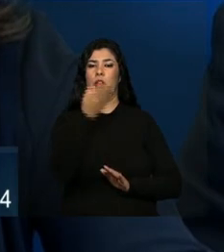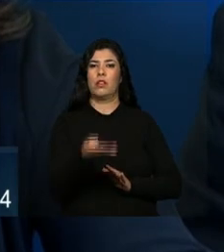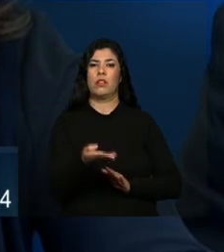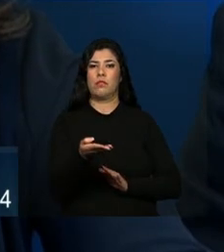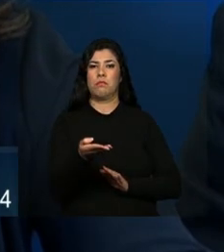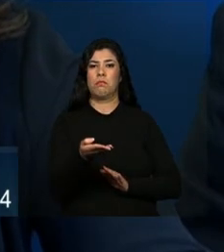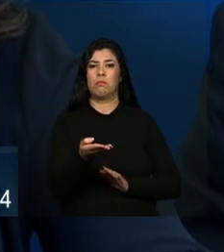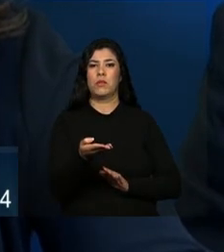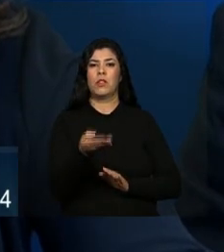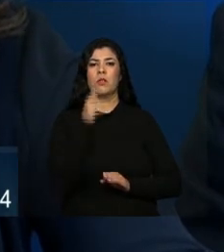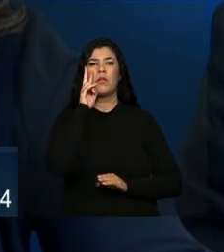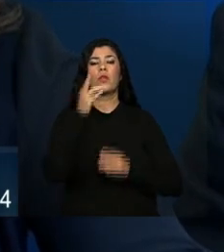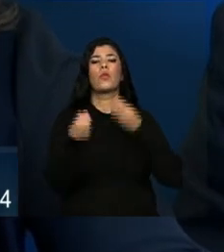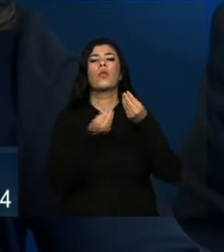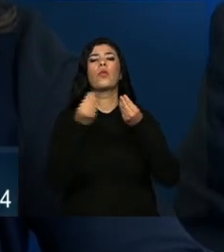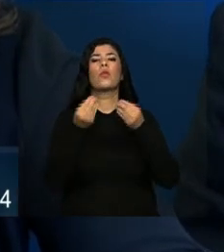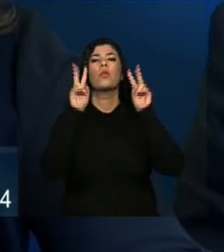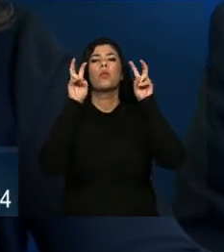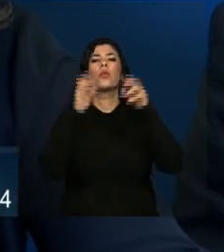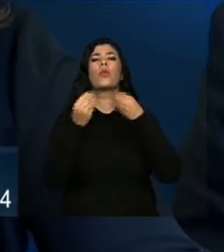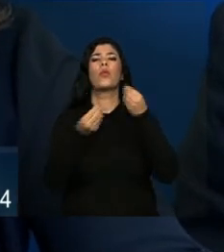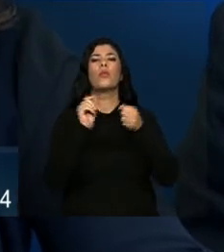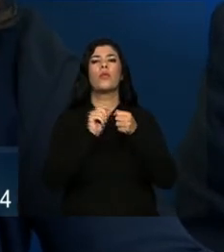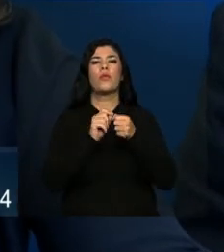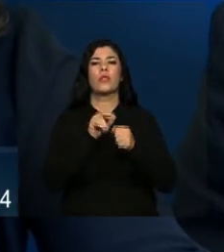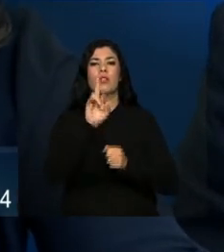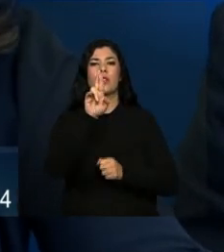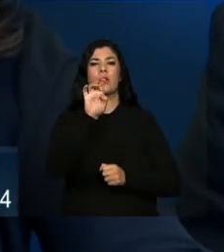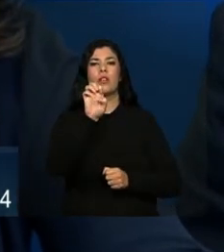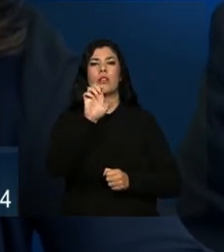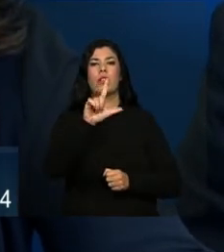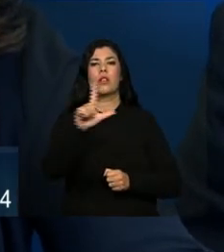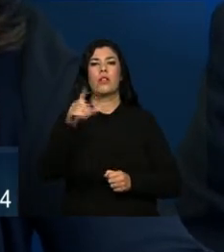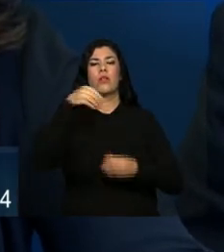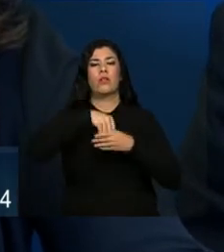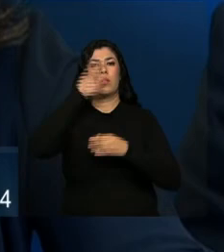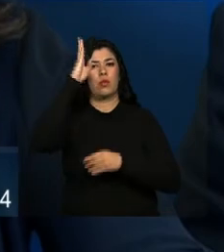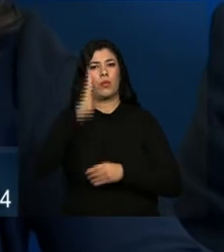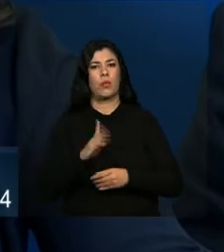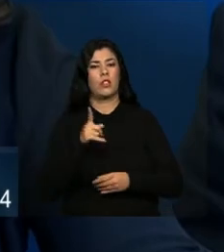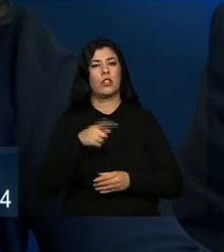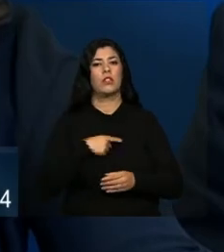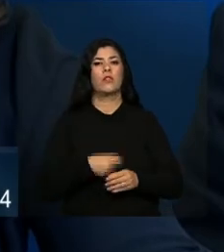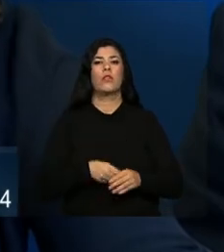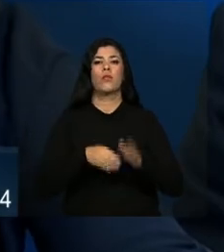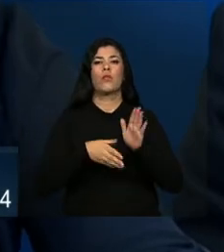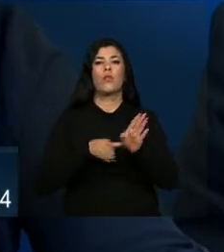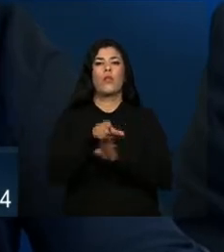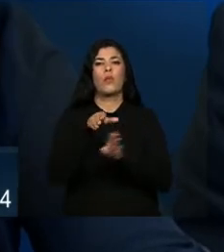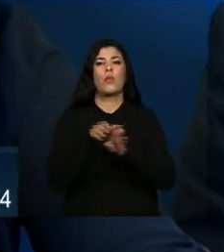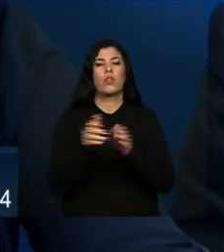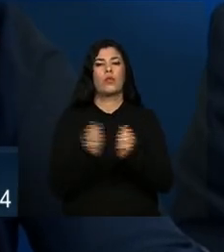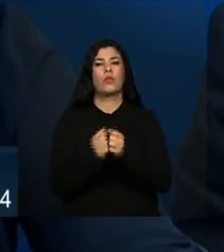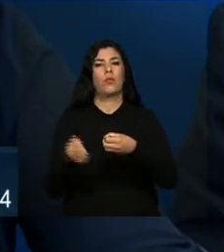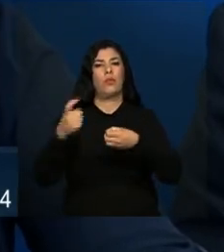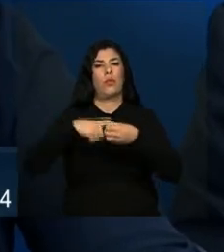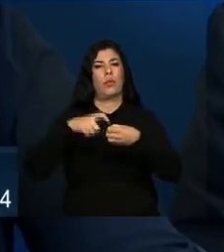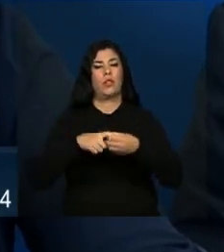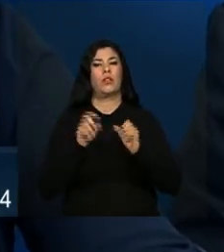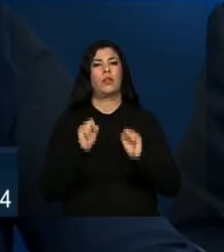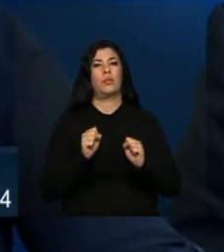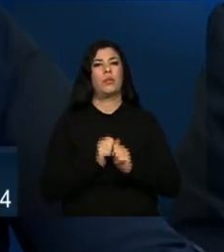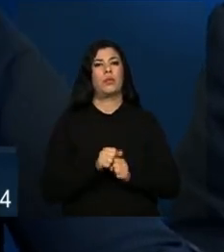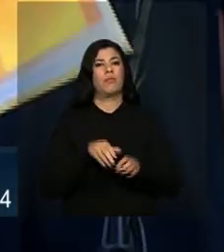conhecimento que é um guia de como se realiza Recall no Brasil esse guia foi feito em conjunto com os parceiros e